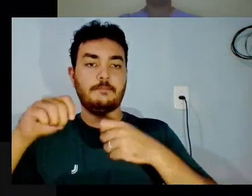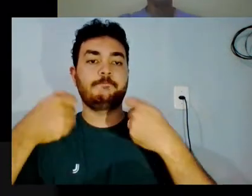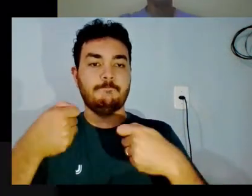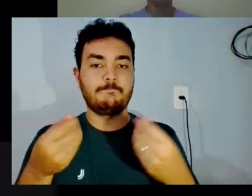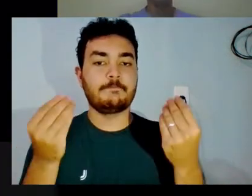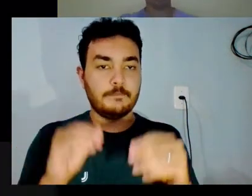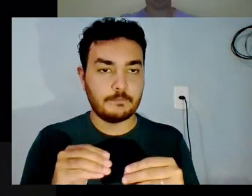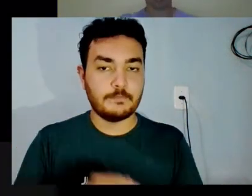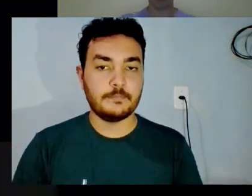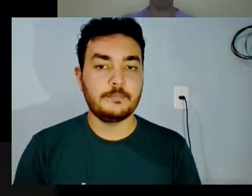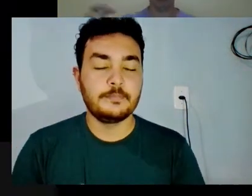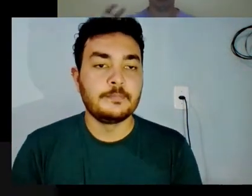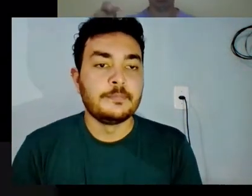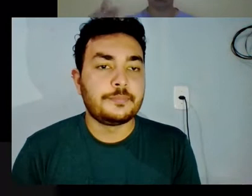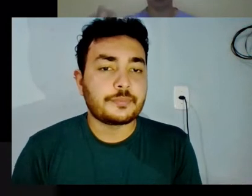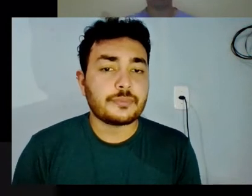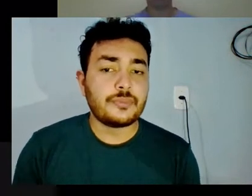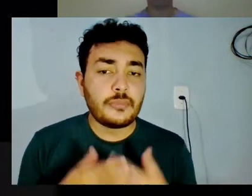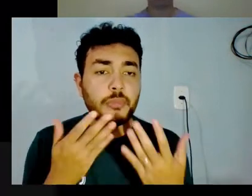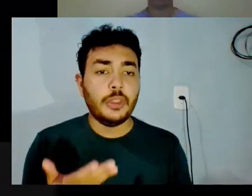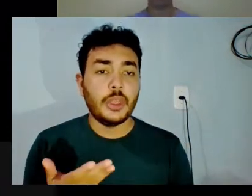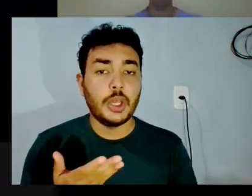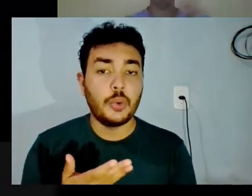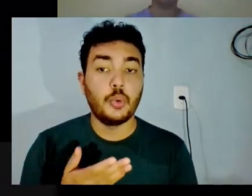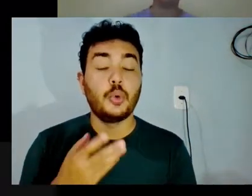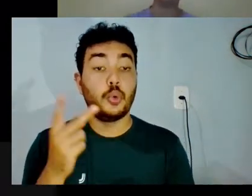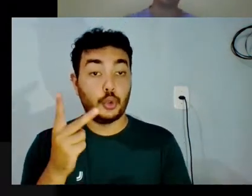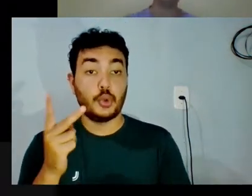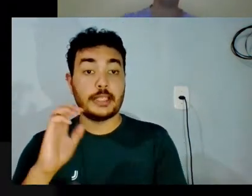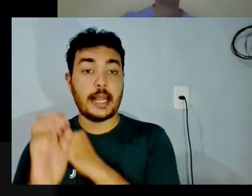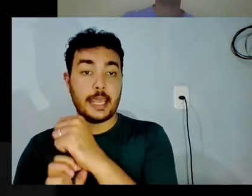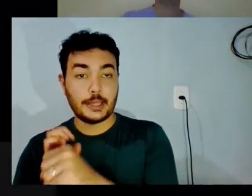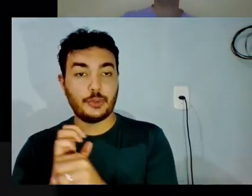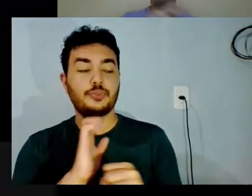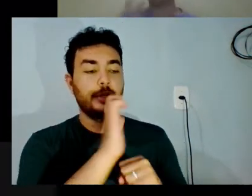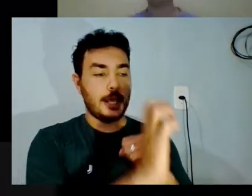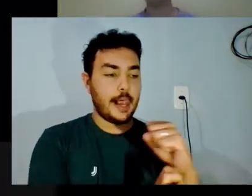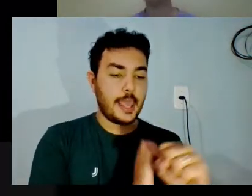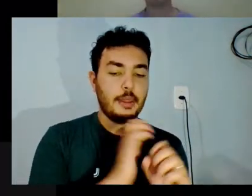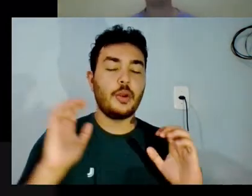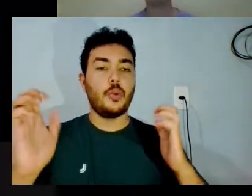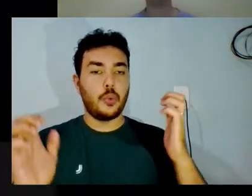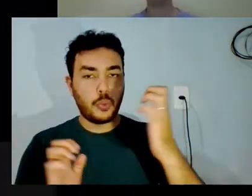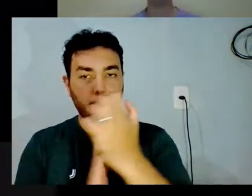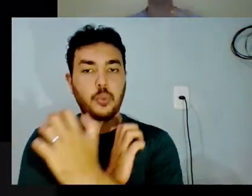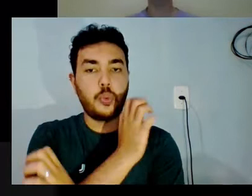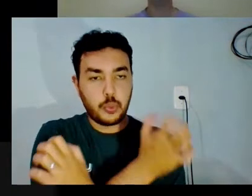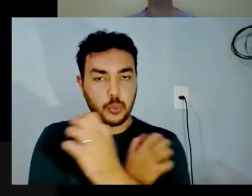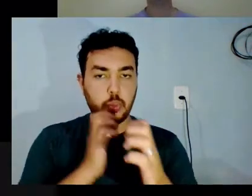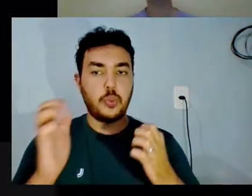e o elétron do outro átomo. Então, os dois podendo ocupar o átomo A e os dois elétrons podendo ocupar o átomo